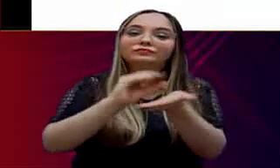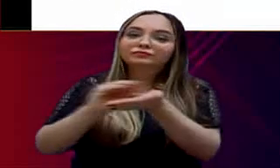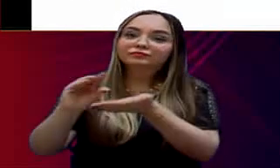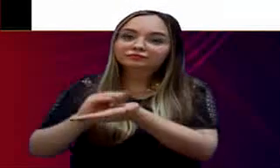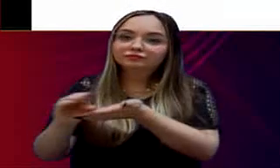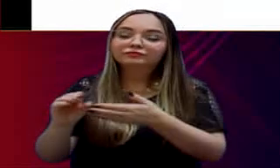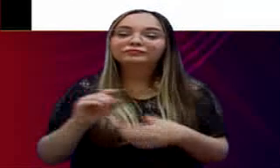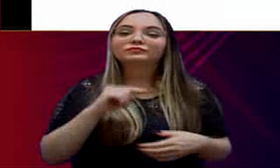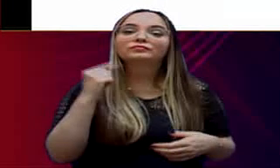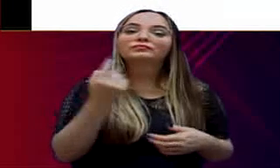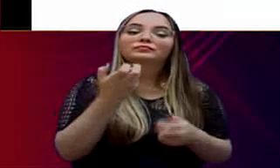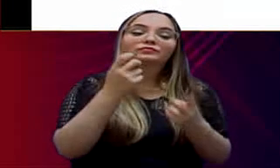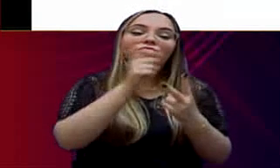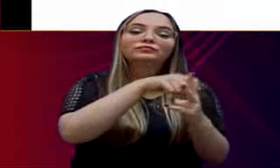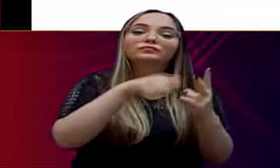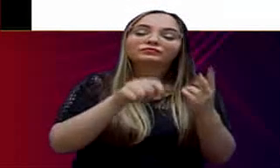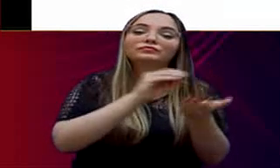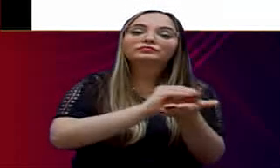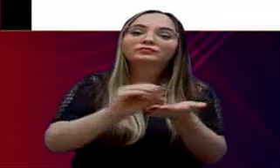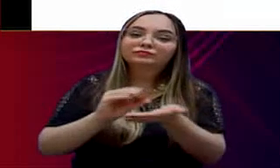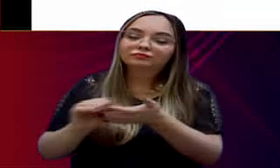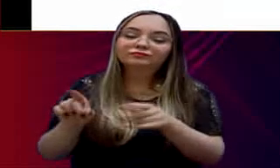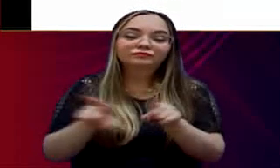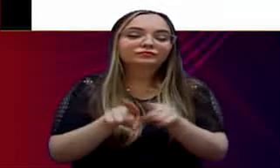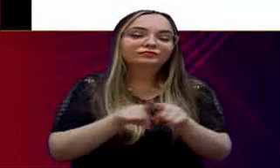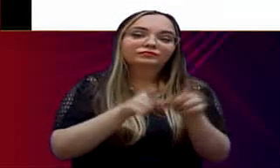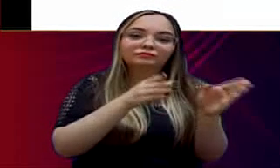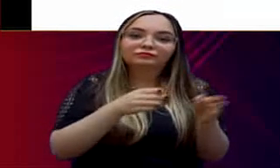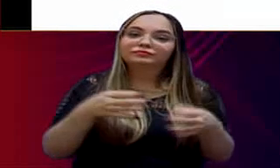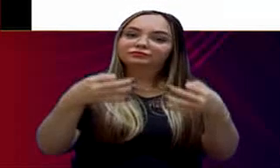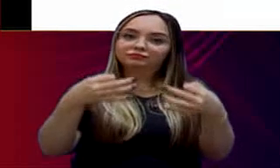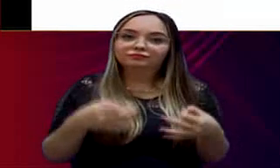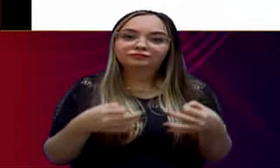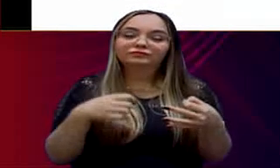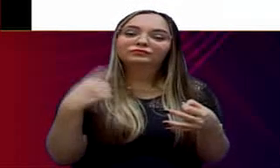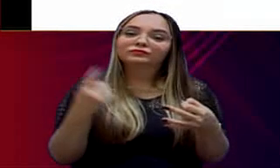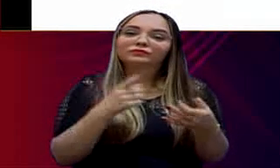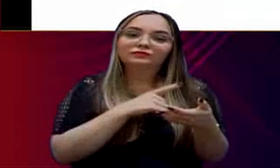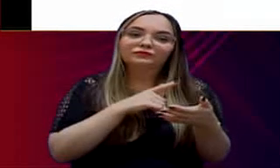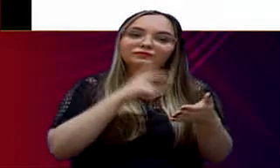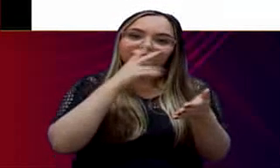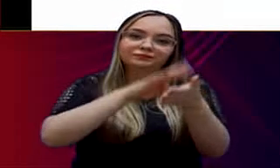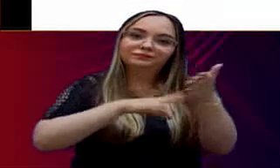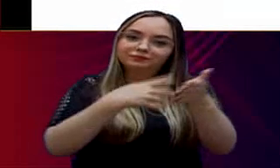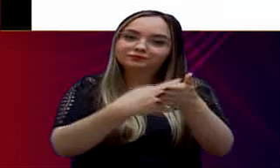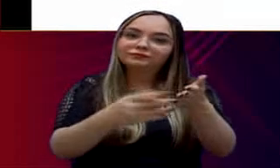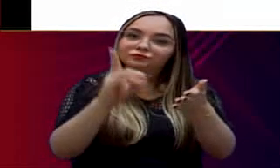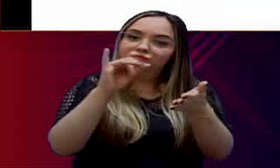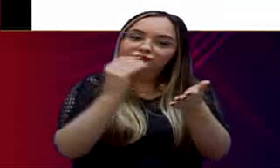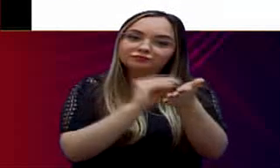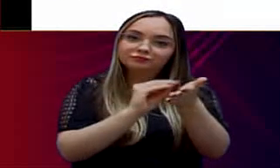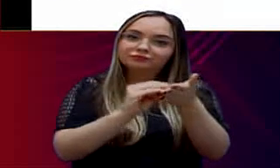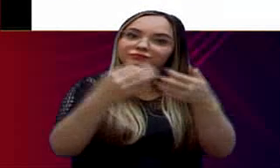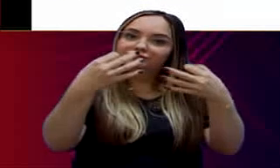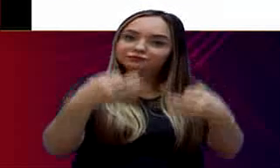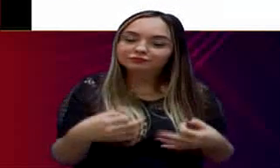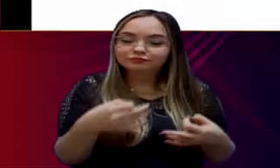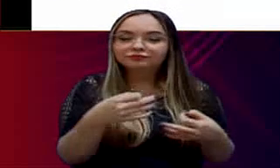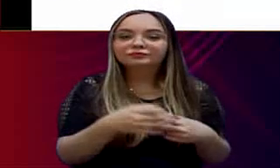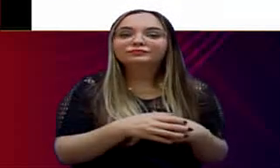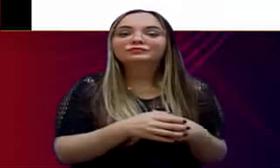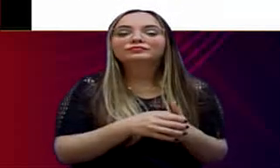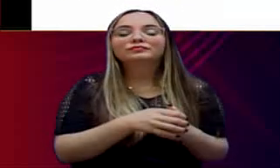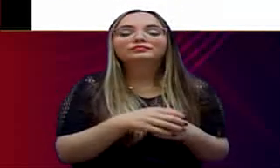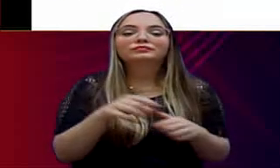bimestrais de arrecadação e limitação de empenho estabelece o cronograma de arrecadação e dos gastos metas bimestrais